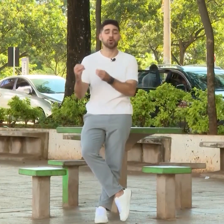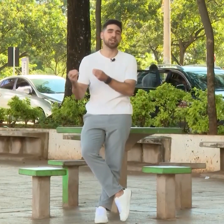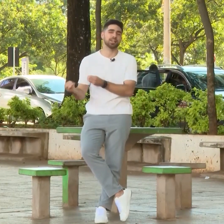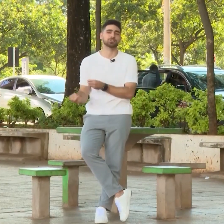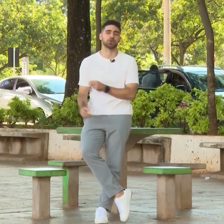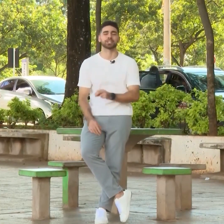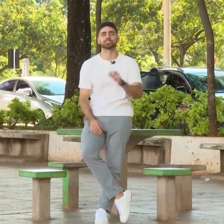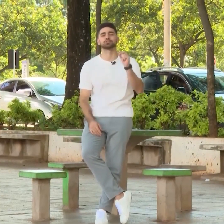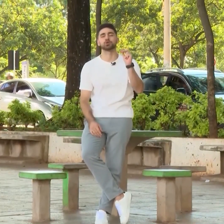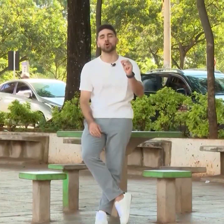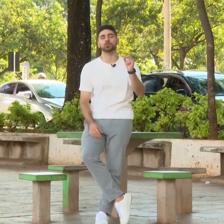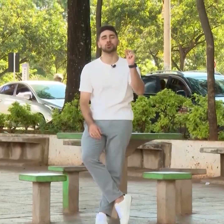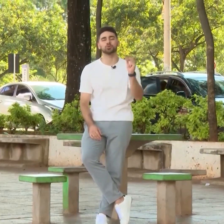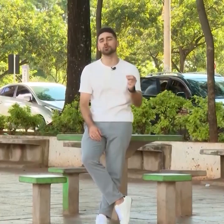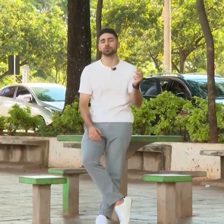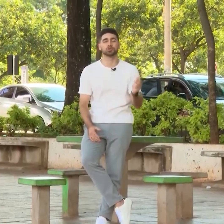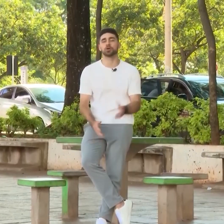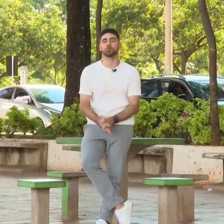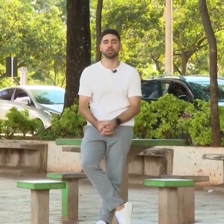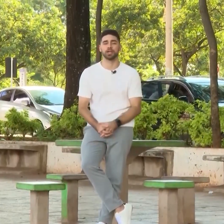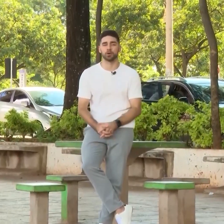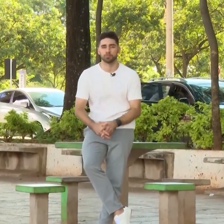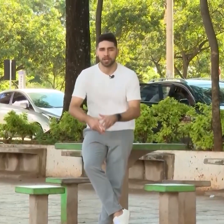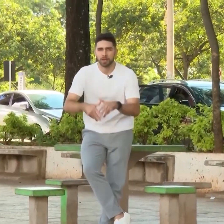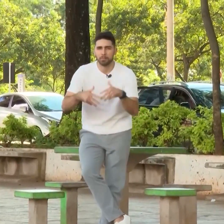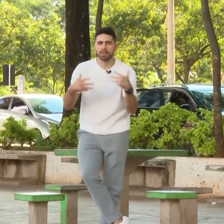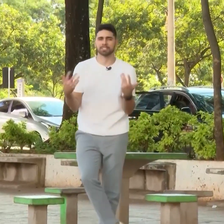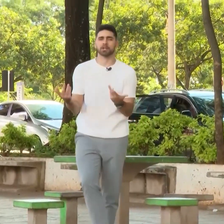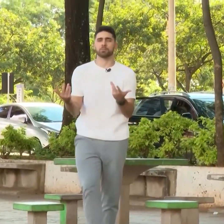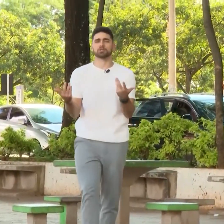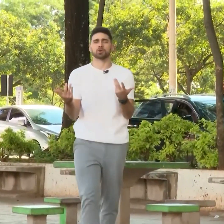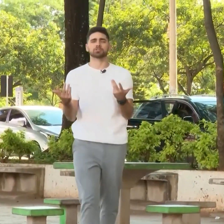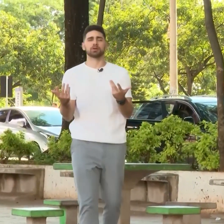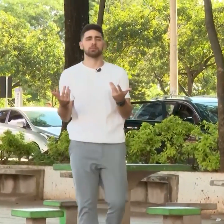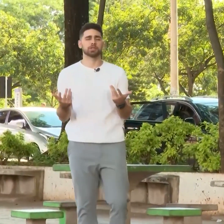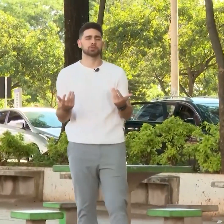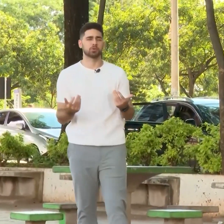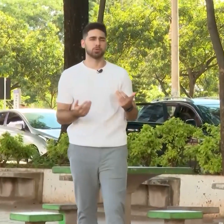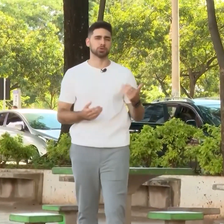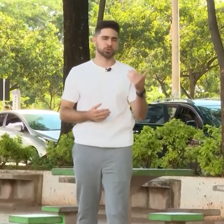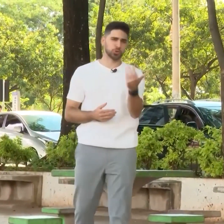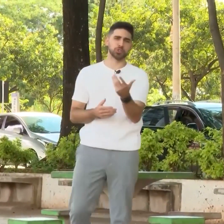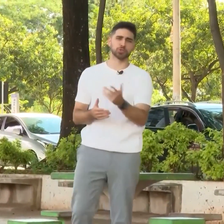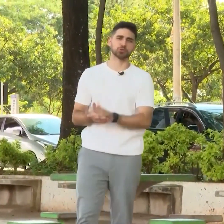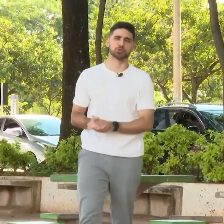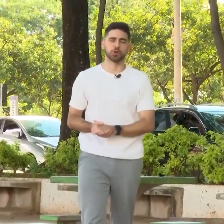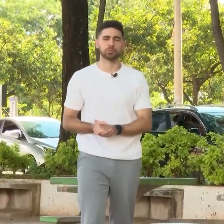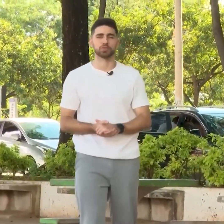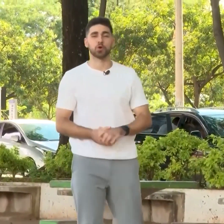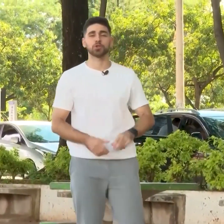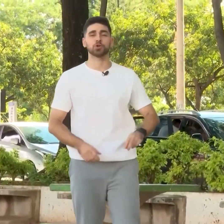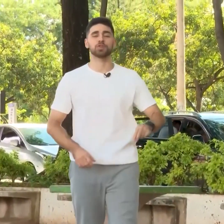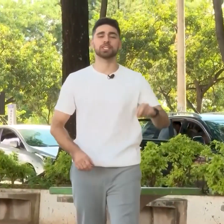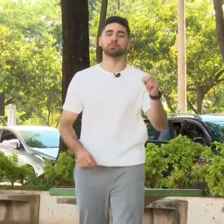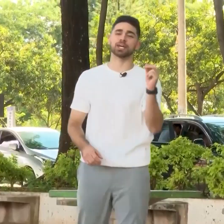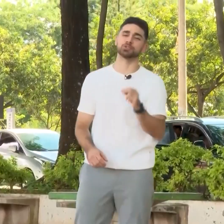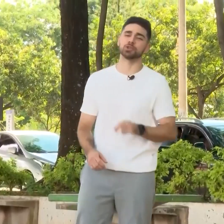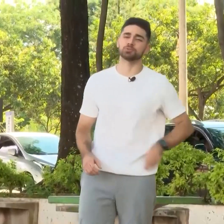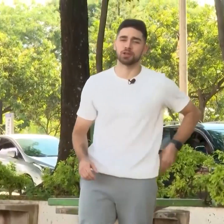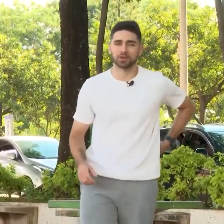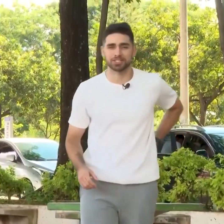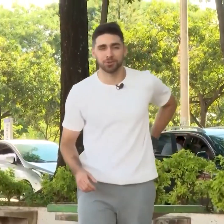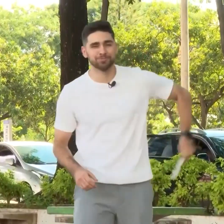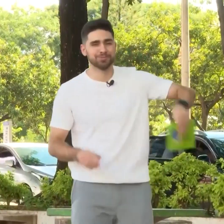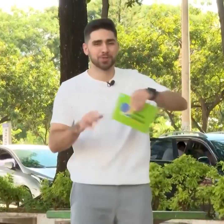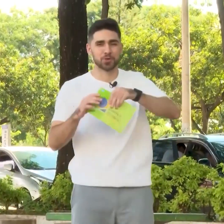Voto, urna eletrônica. Todo mundo tem opinião. Mas será que o pessoal sabe mesmo como tudo isso funciona? Hoje eu vim aqui para as